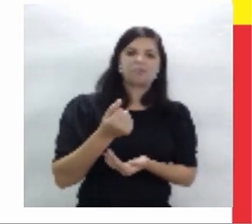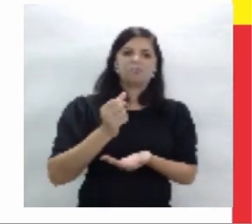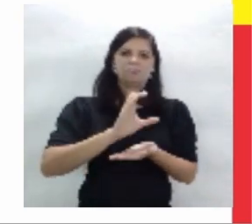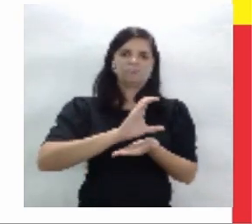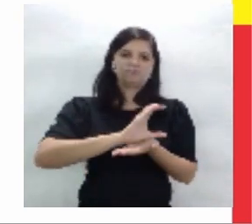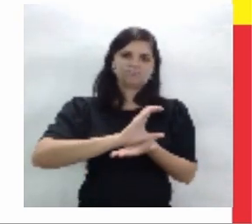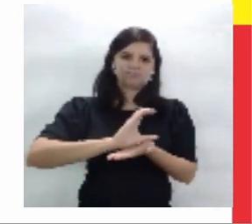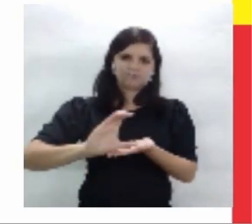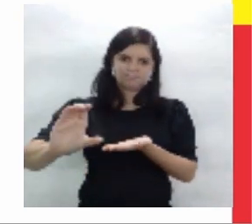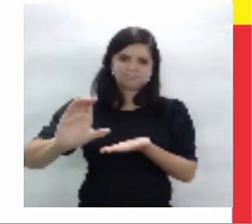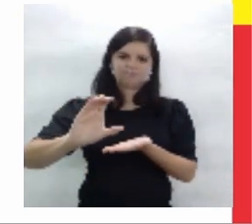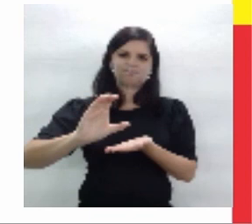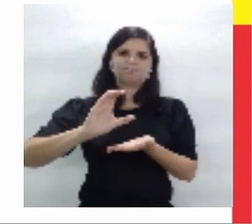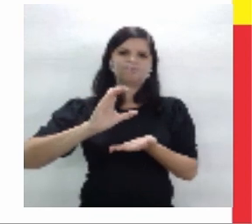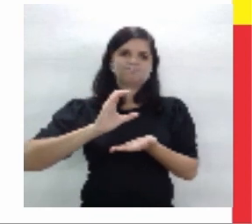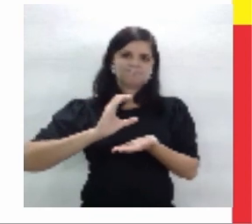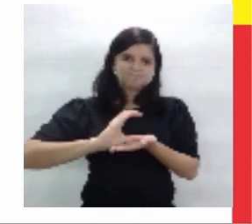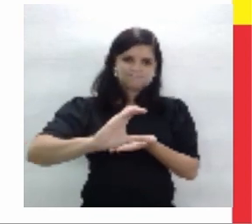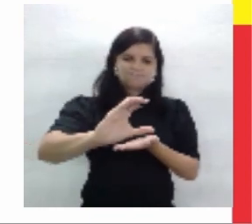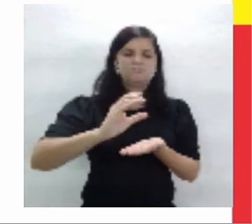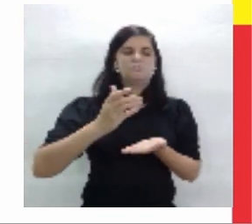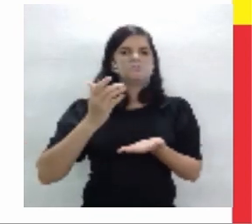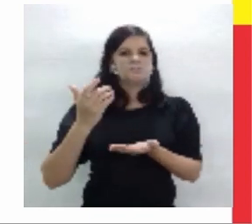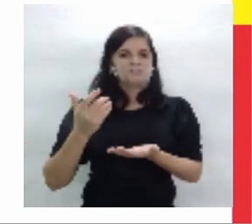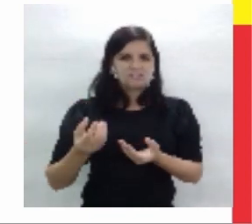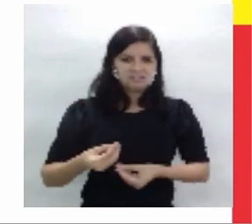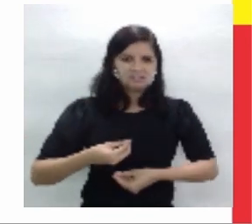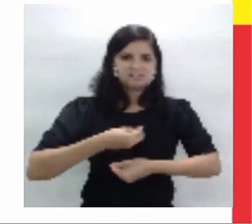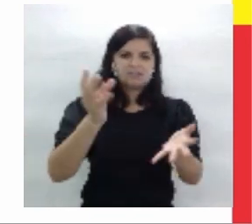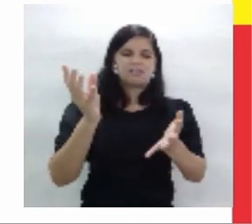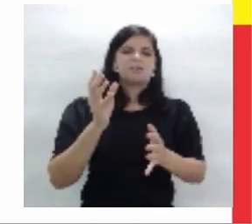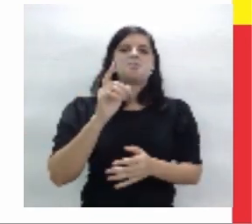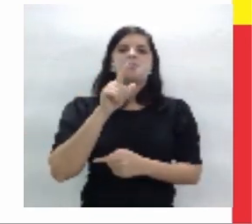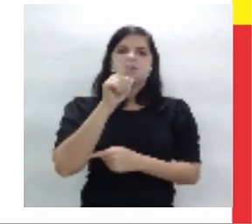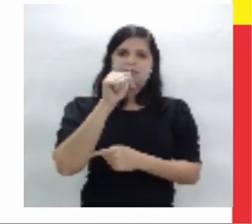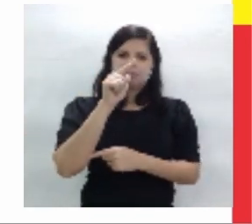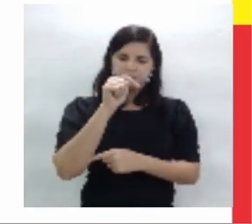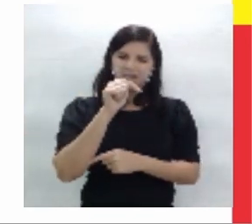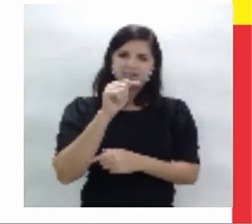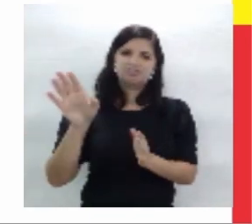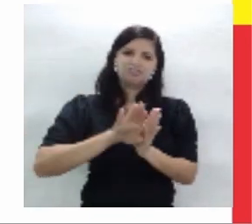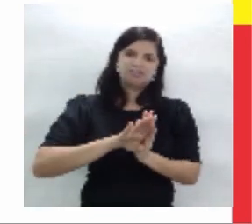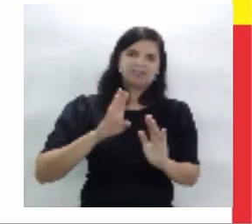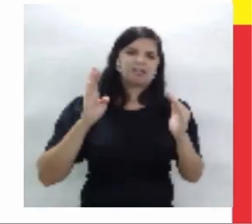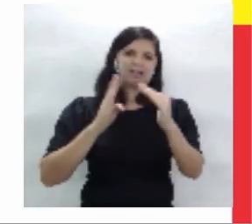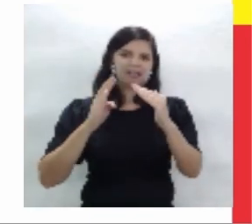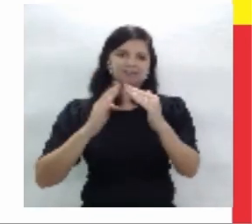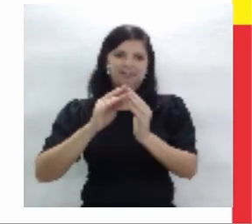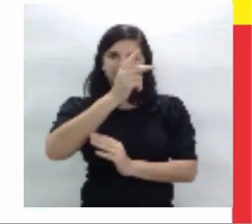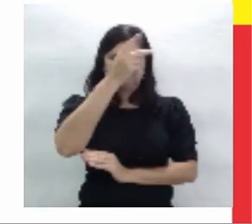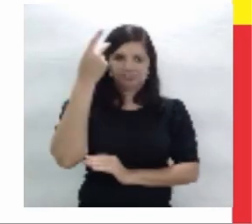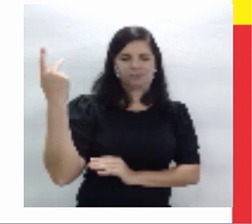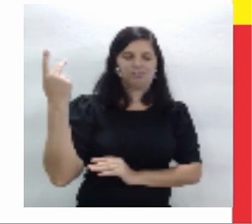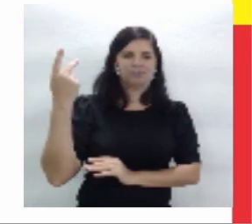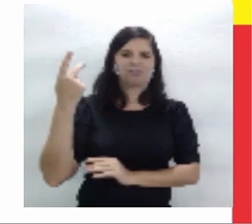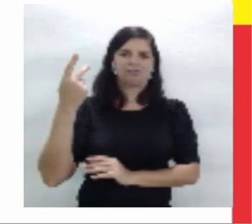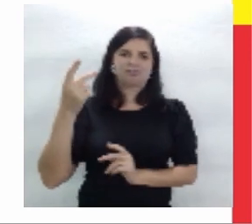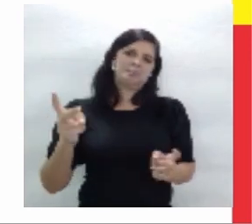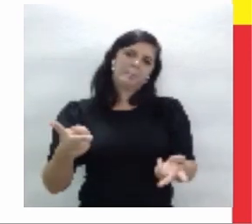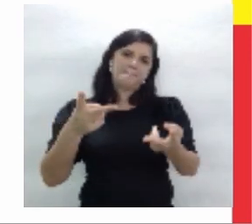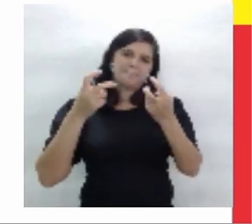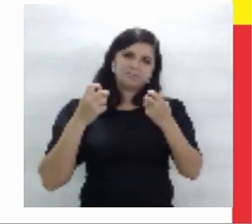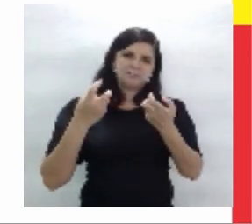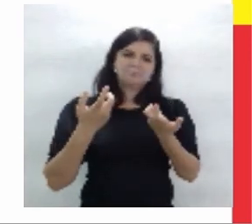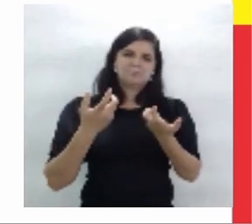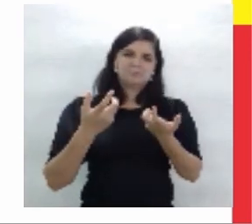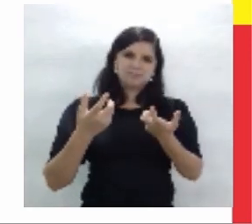nos sistemas aí que garantem a água na casa das pessoas, tá? Então você vê aí que as pessoas estão indo buscar água,